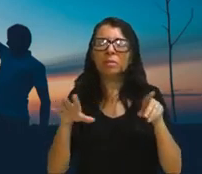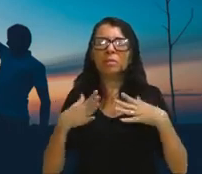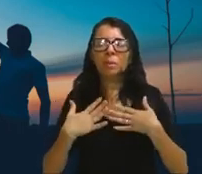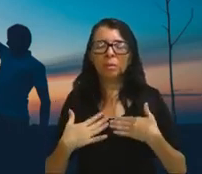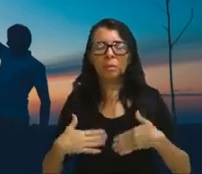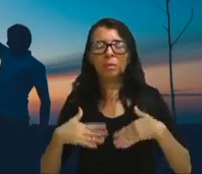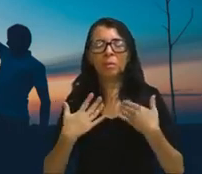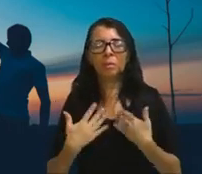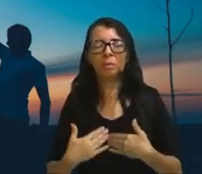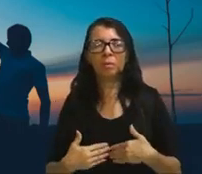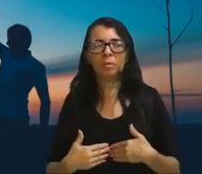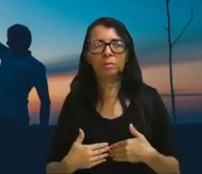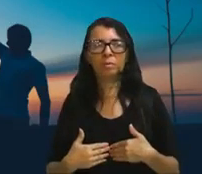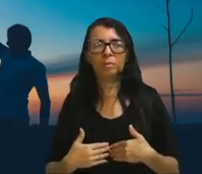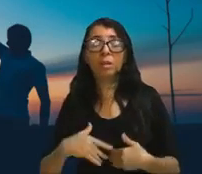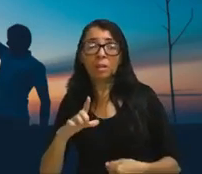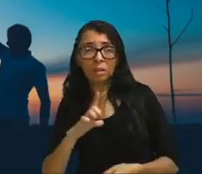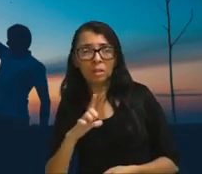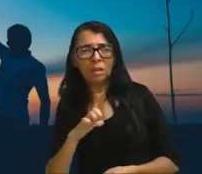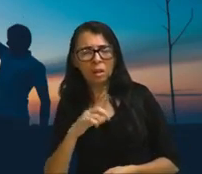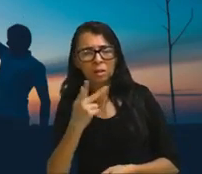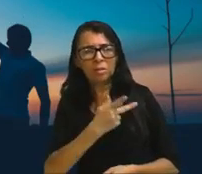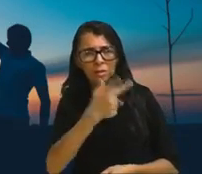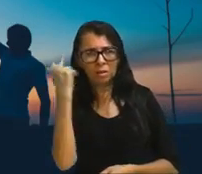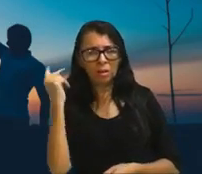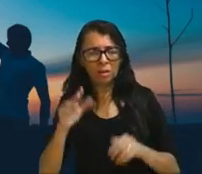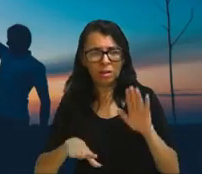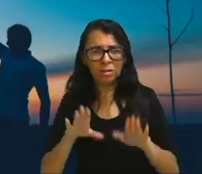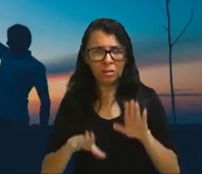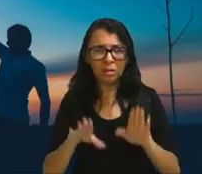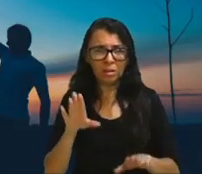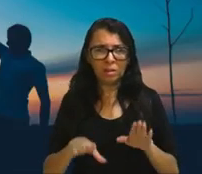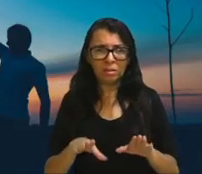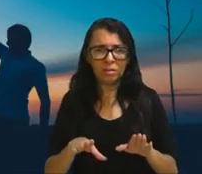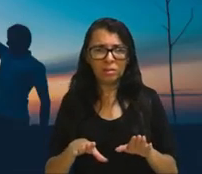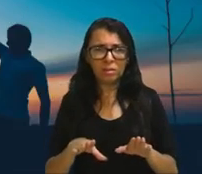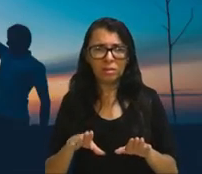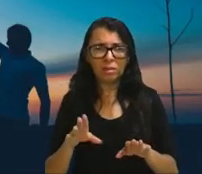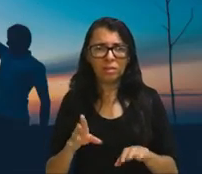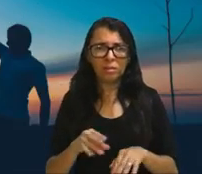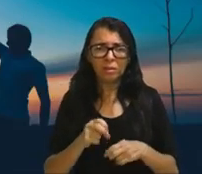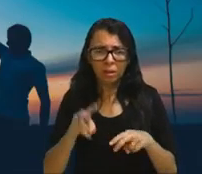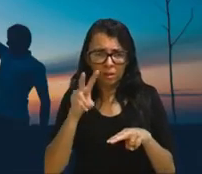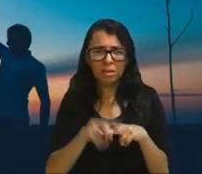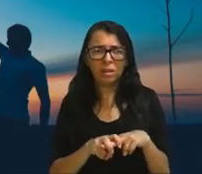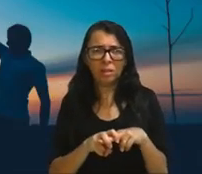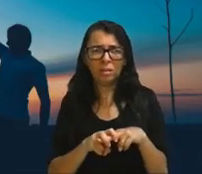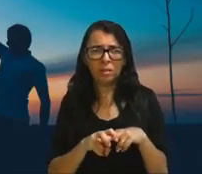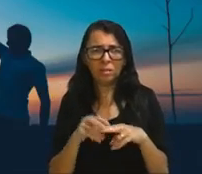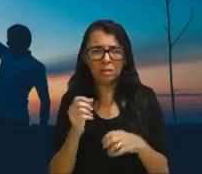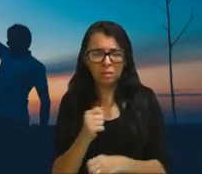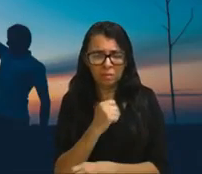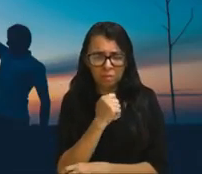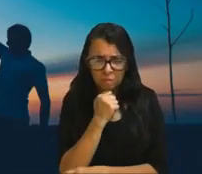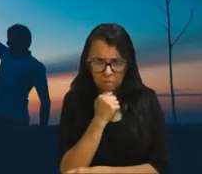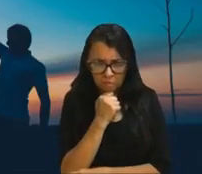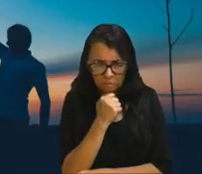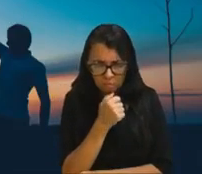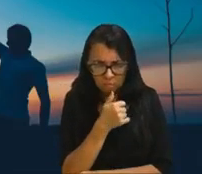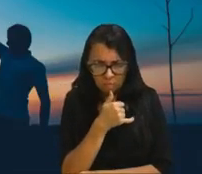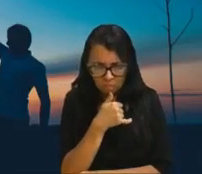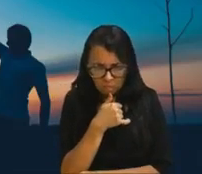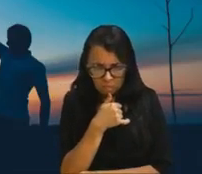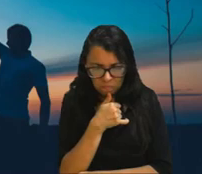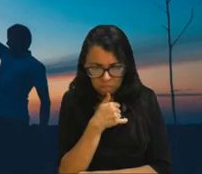onde você se encontra nesse momento é um lar? Será que não está faltando alguma coisa? Se